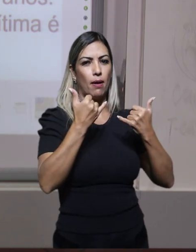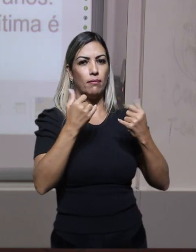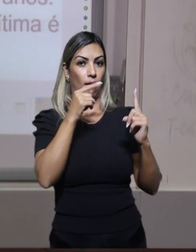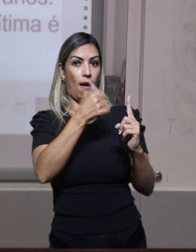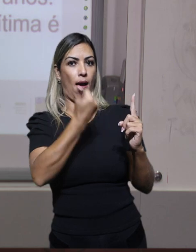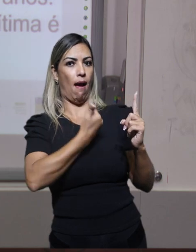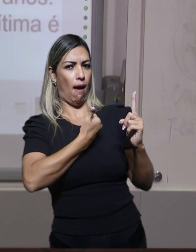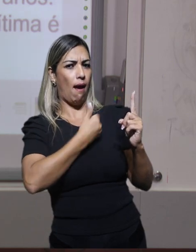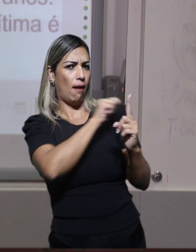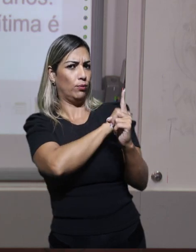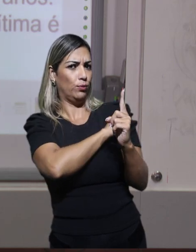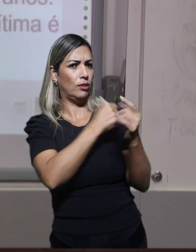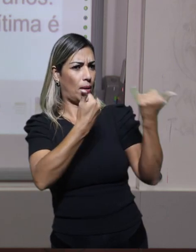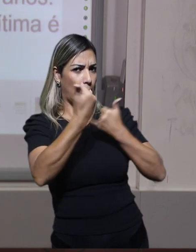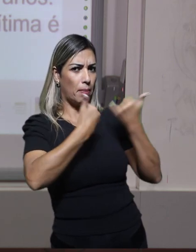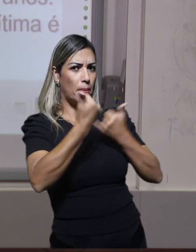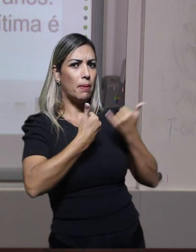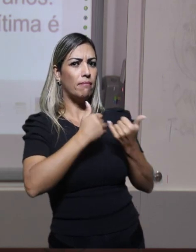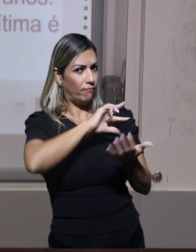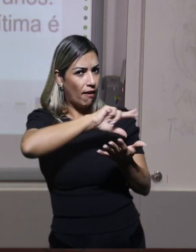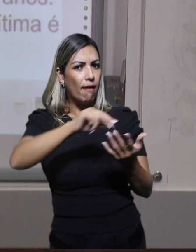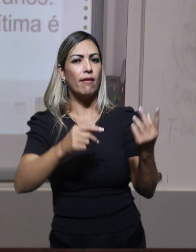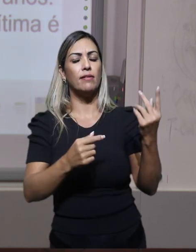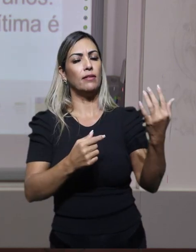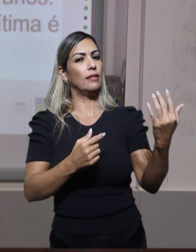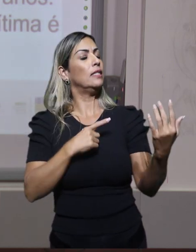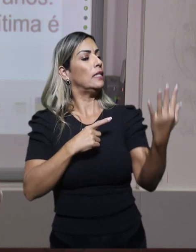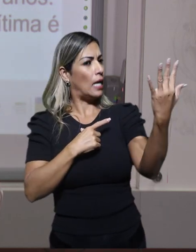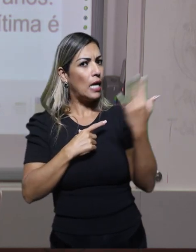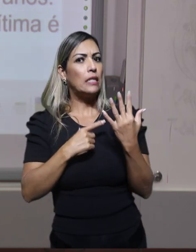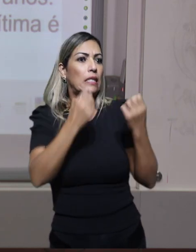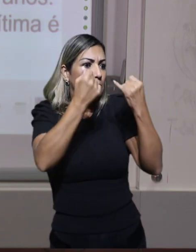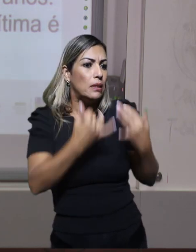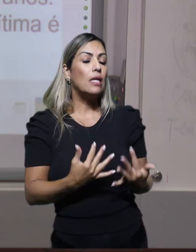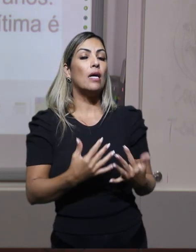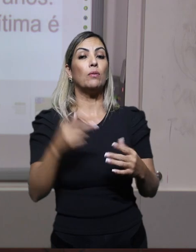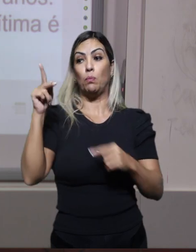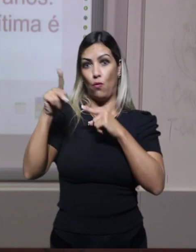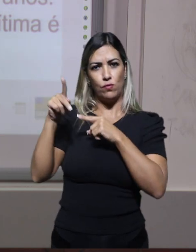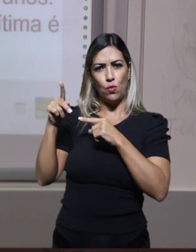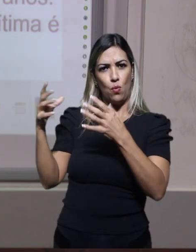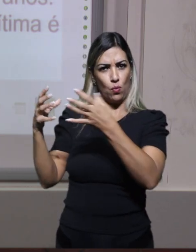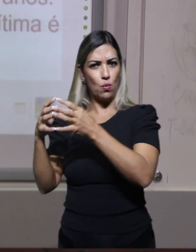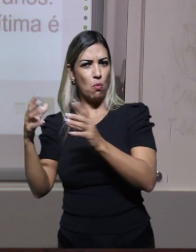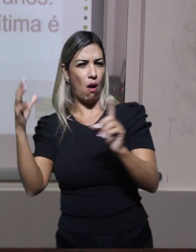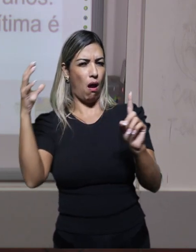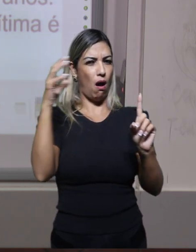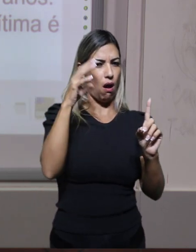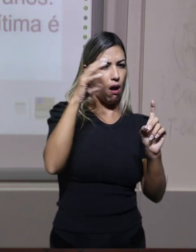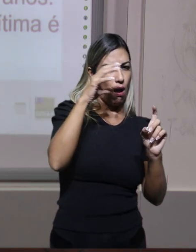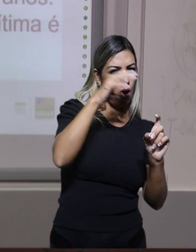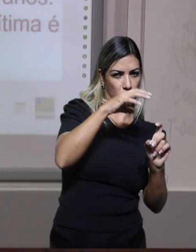alunas mencionando que professores estariam as constrangendo